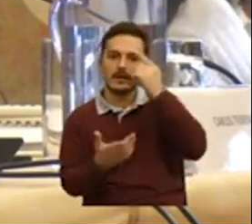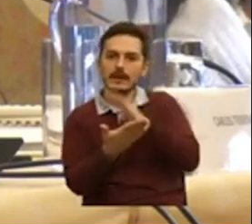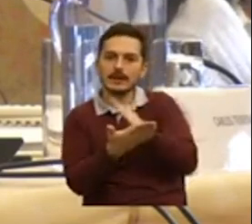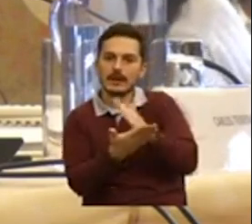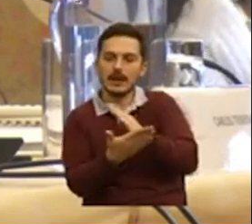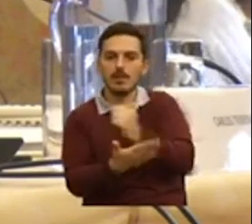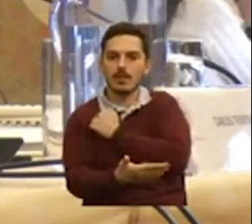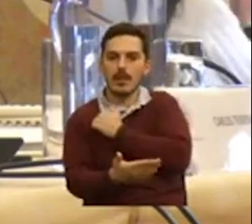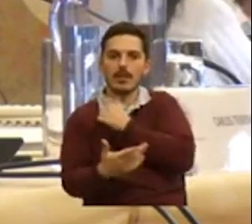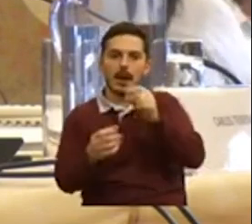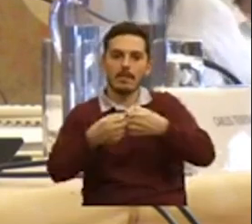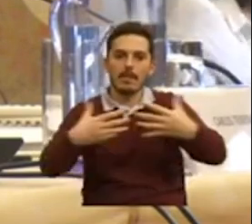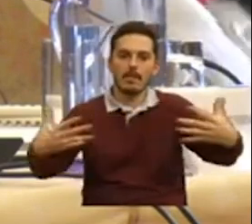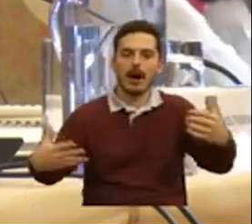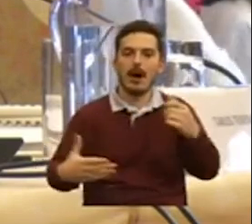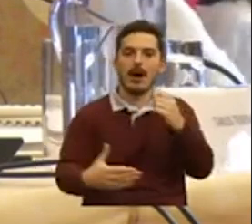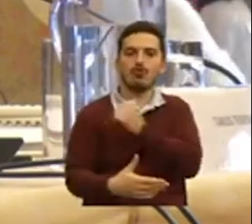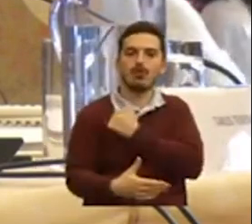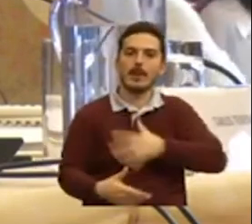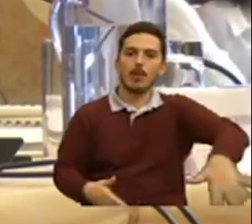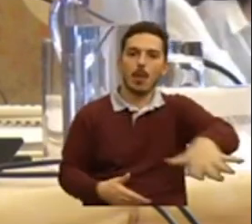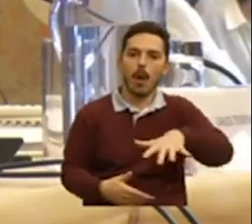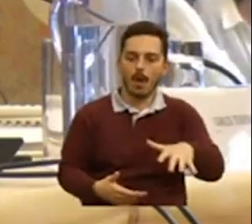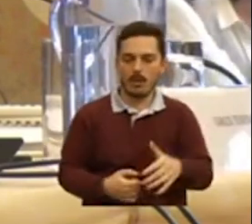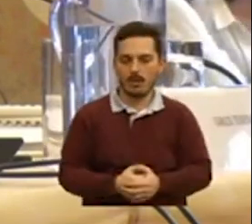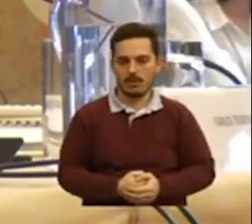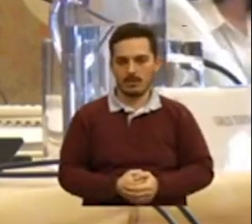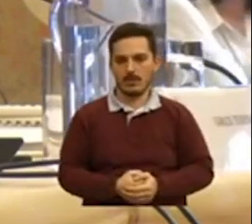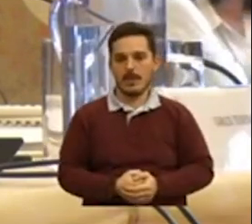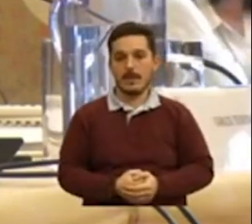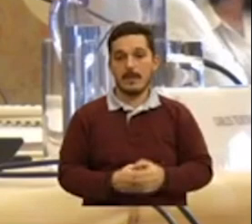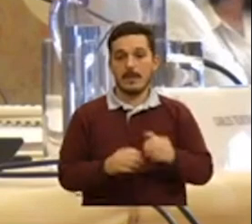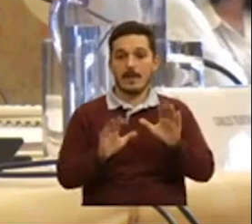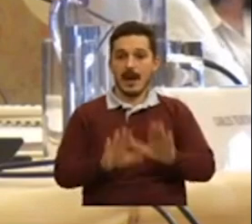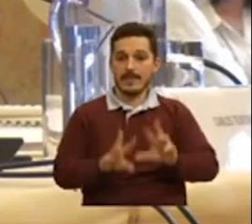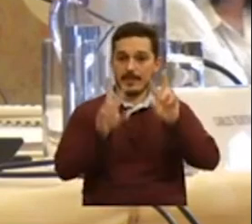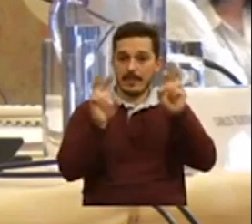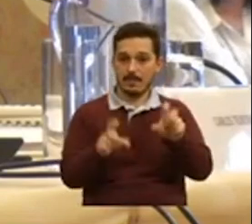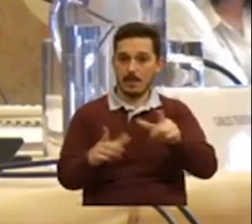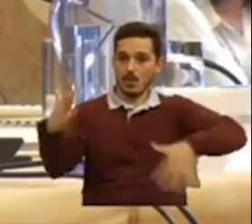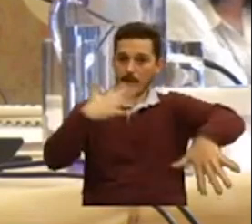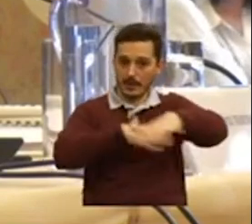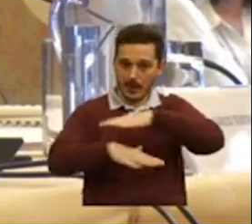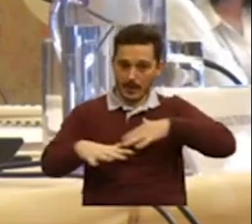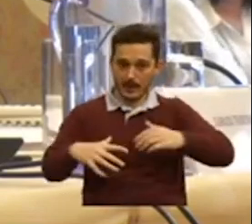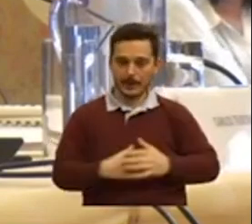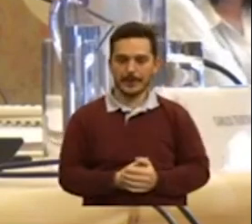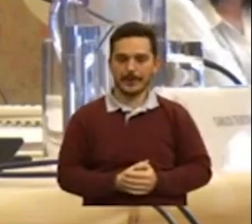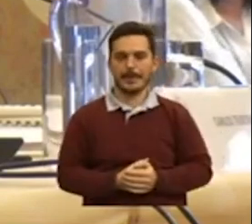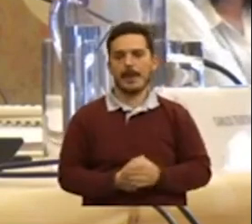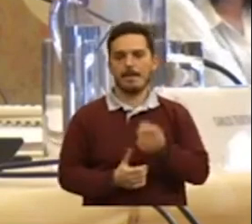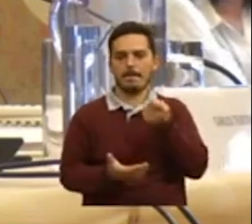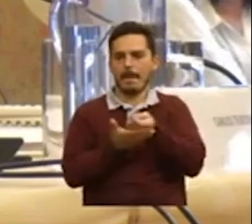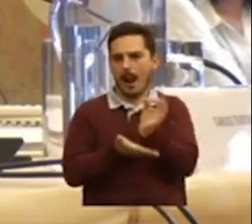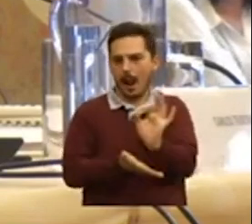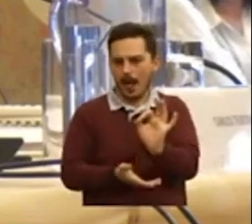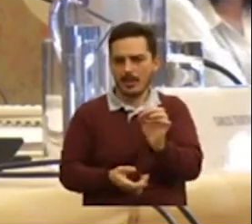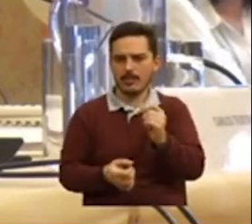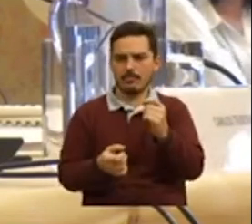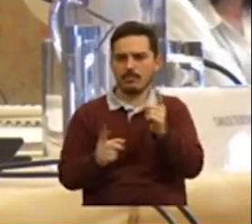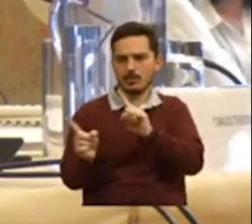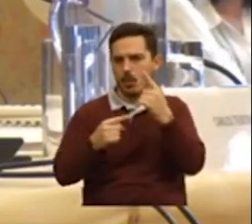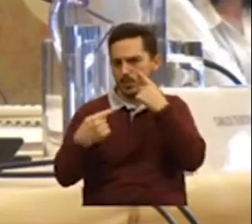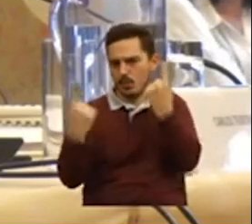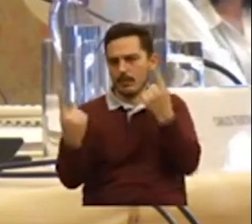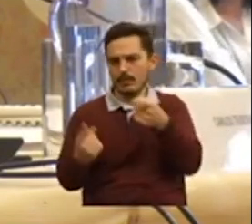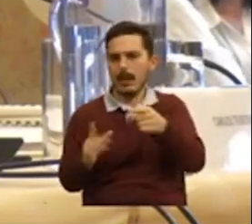à expansão do alojamento local na cidade. Ainda no tema da mobilidade, para além da gratuidade nos transportes